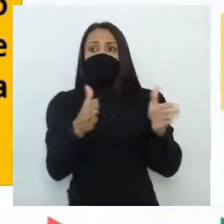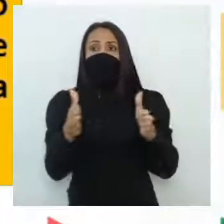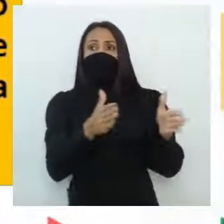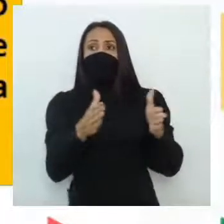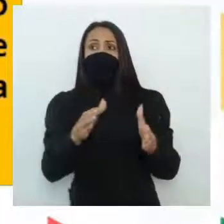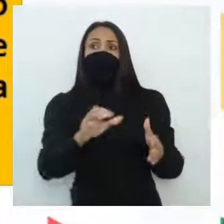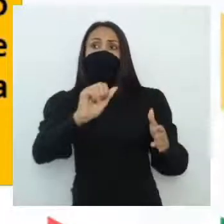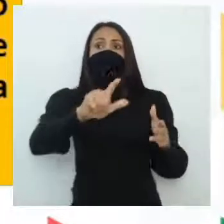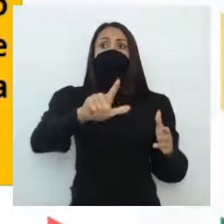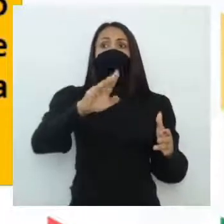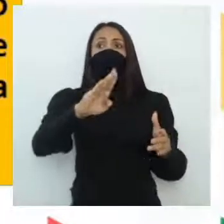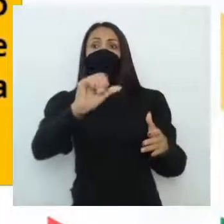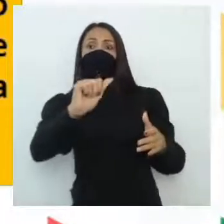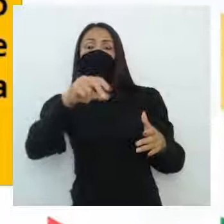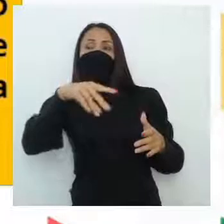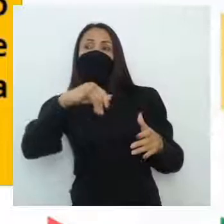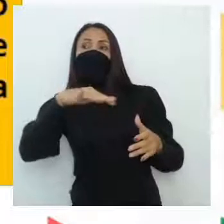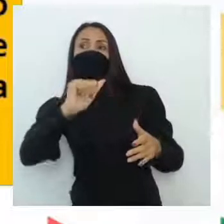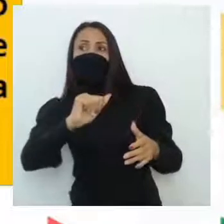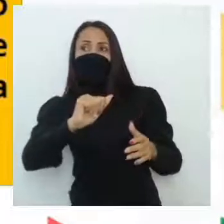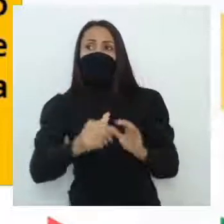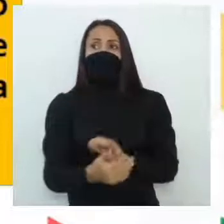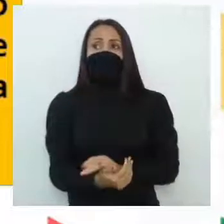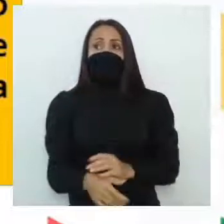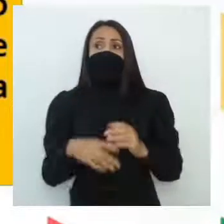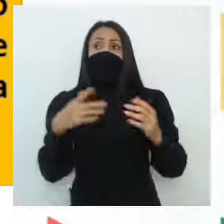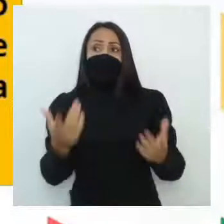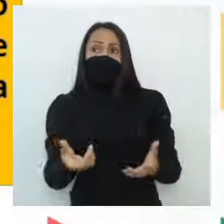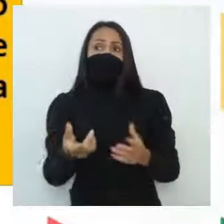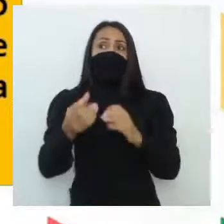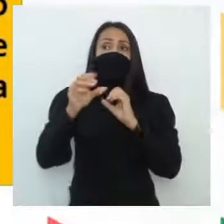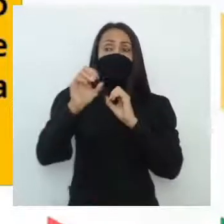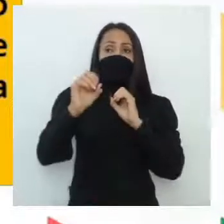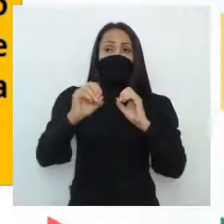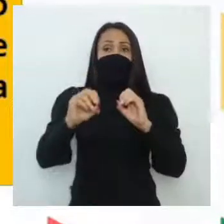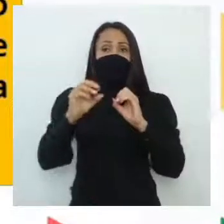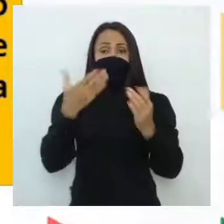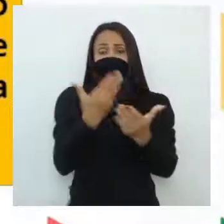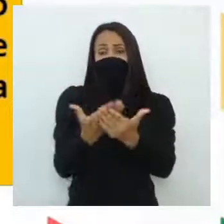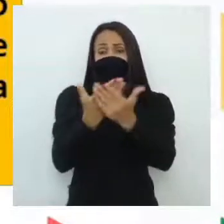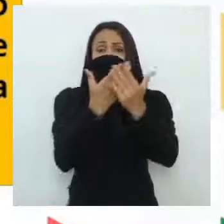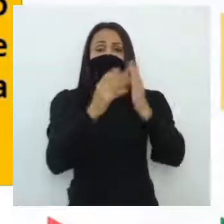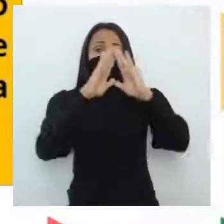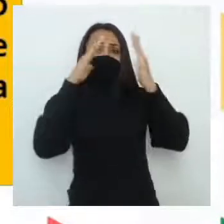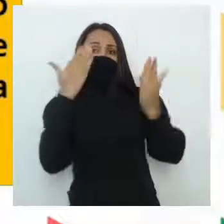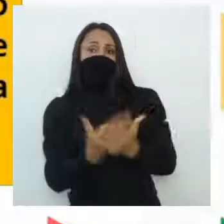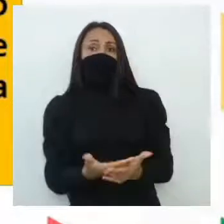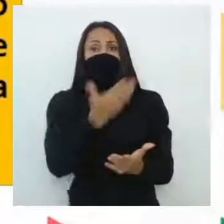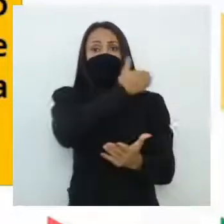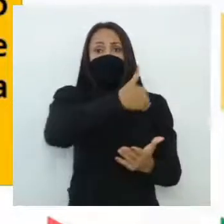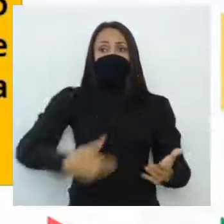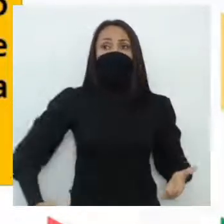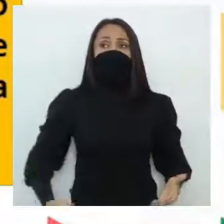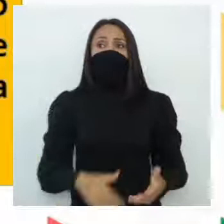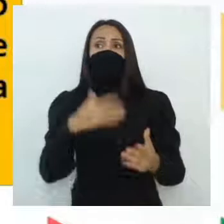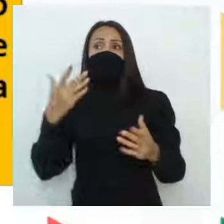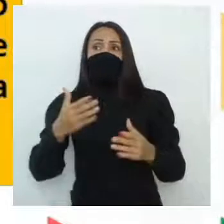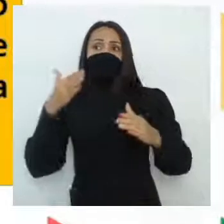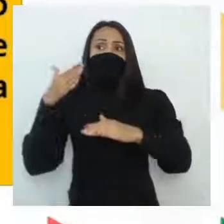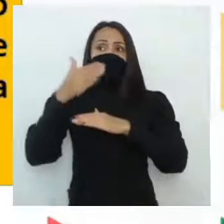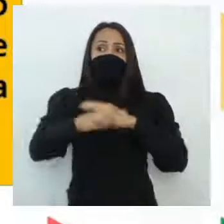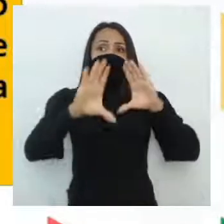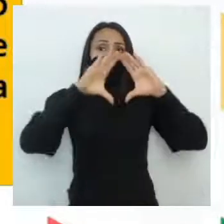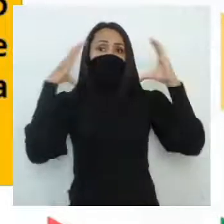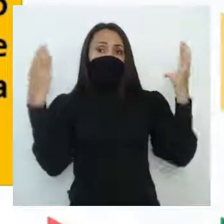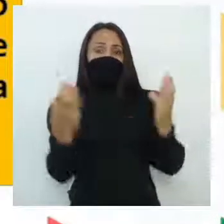agora Macedônia. Foi educada numa escola pública da atual Croácia, ingressou na congregação de